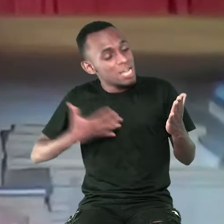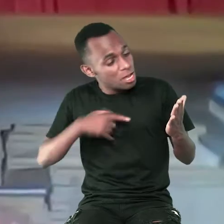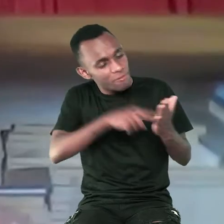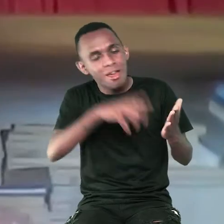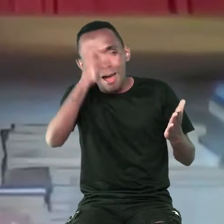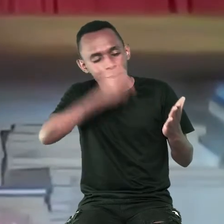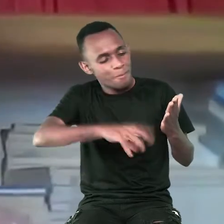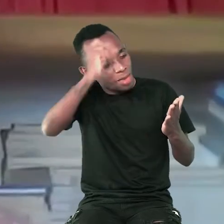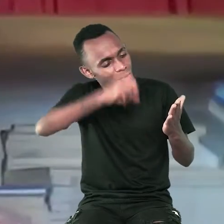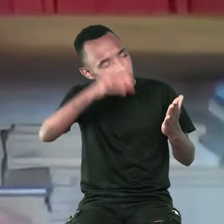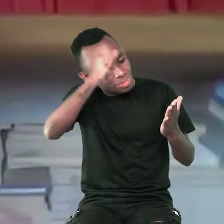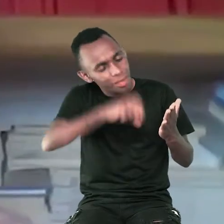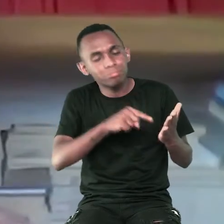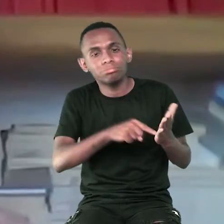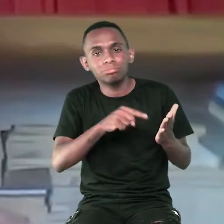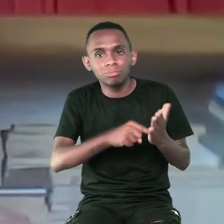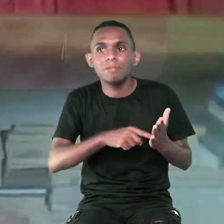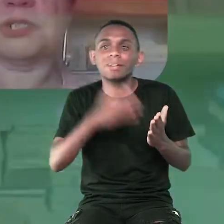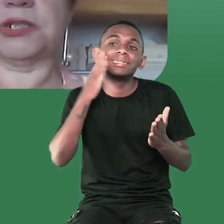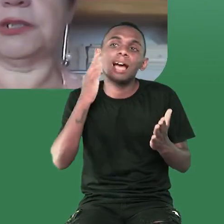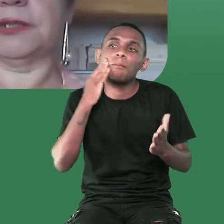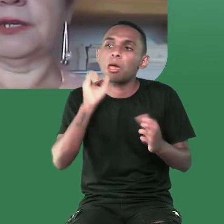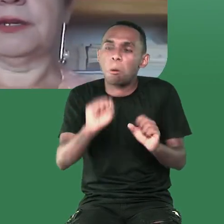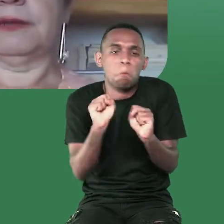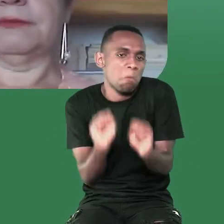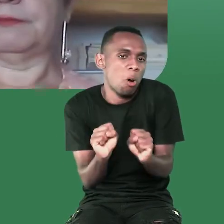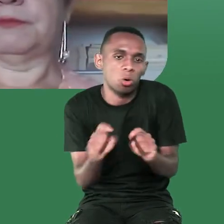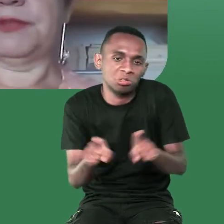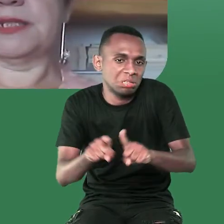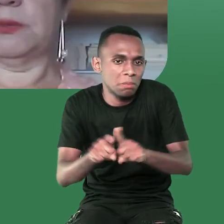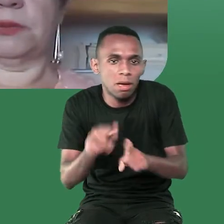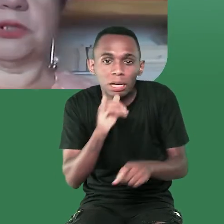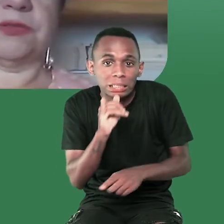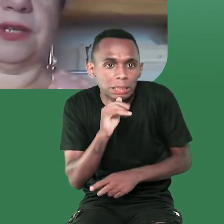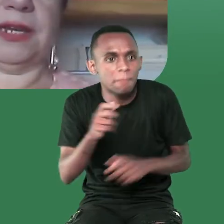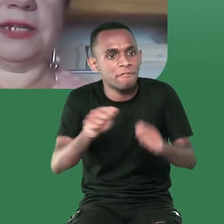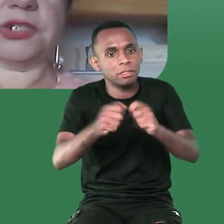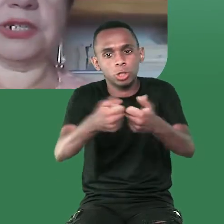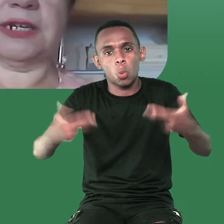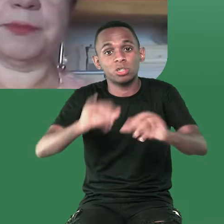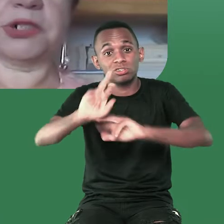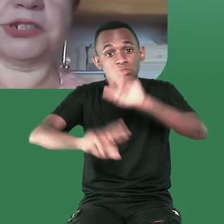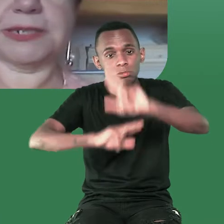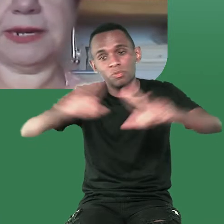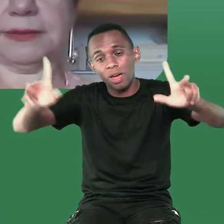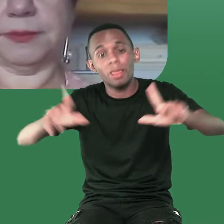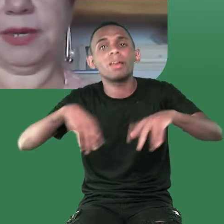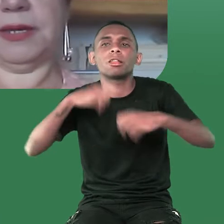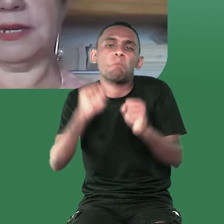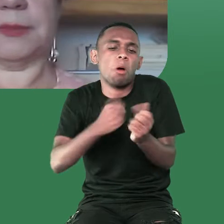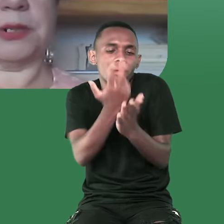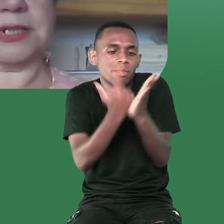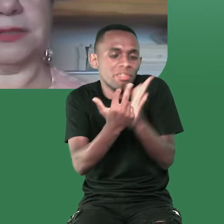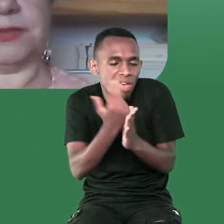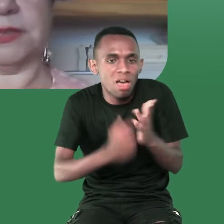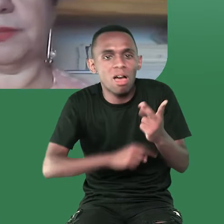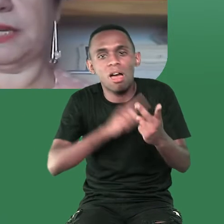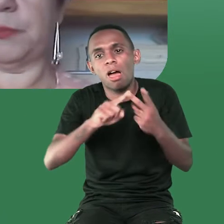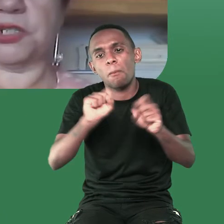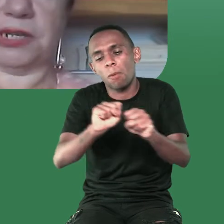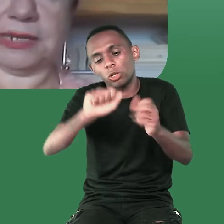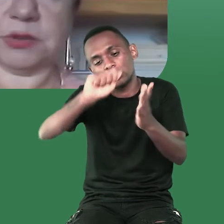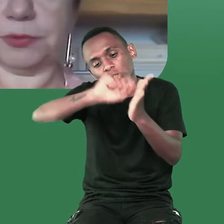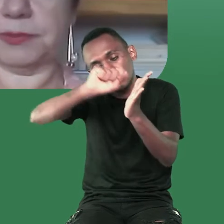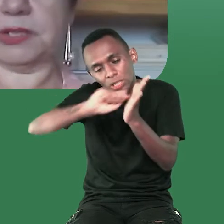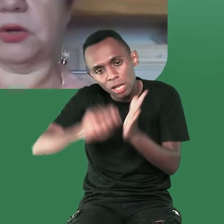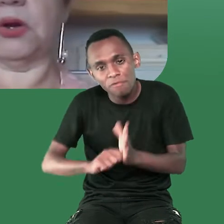vai aprender, e aí ela vai saber que ela pode fazer uma coisa diferente, que ela pode desenhar também, que ela pode escrever também, que